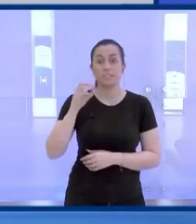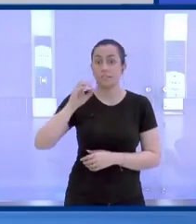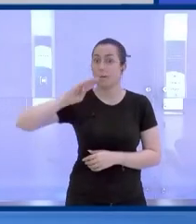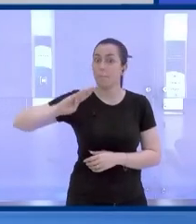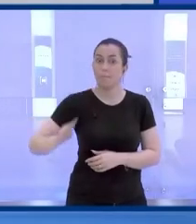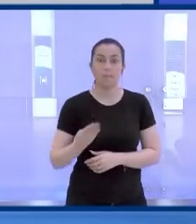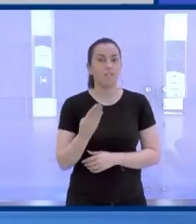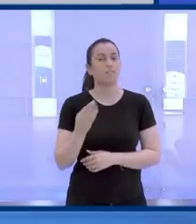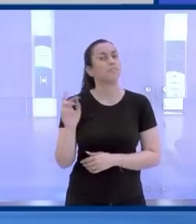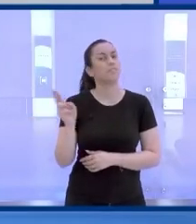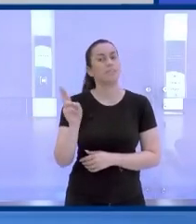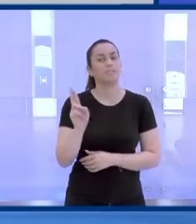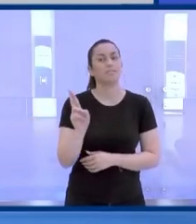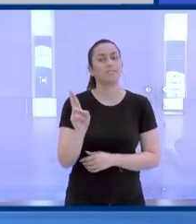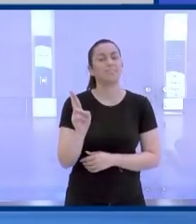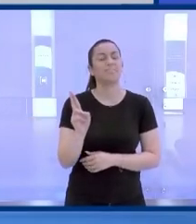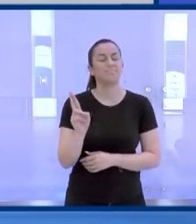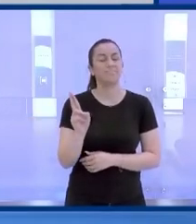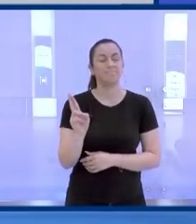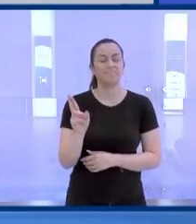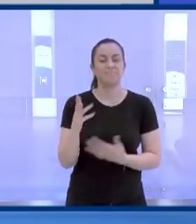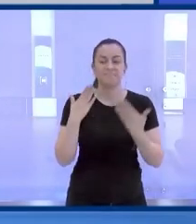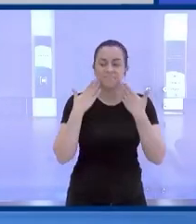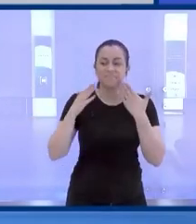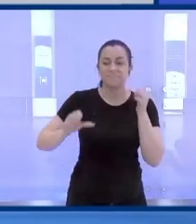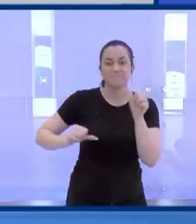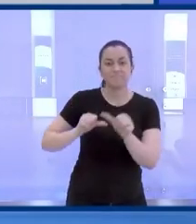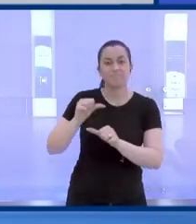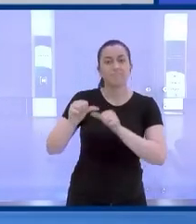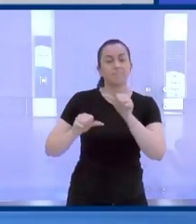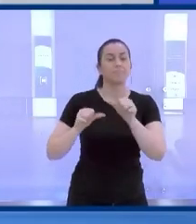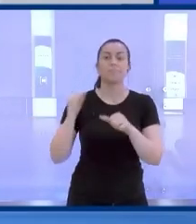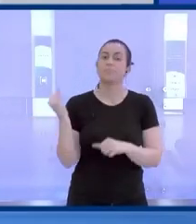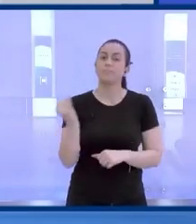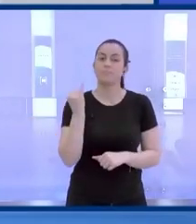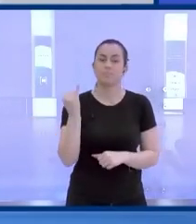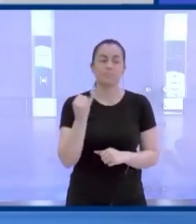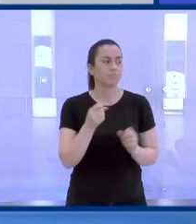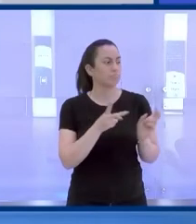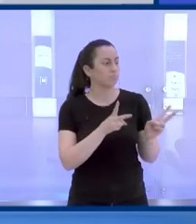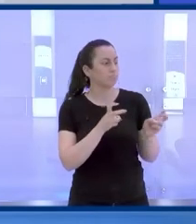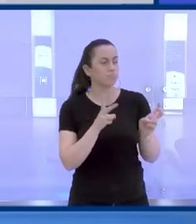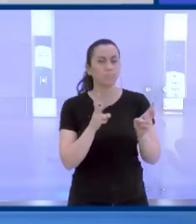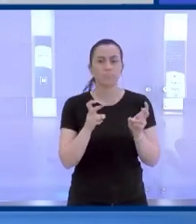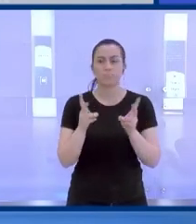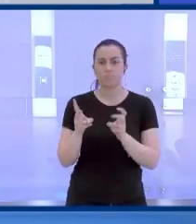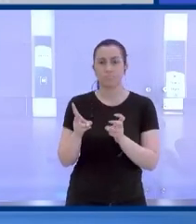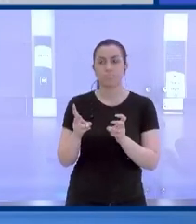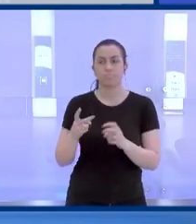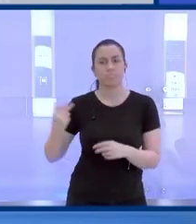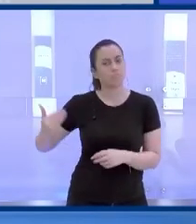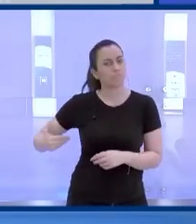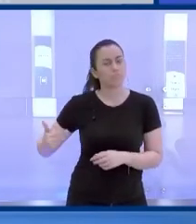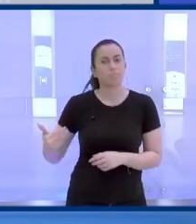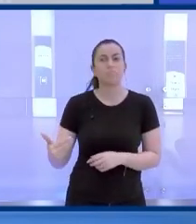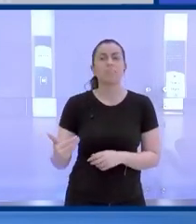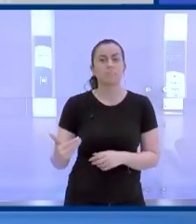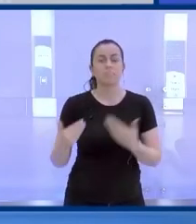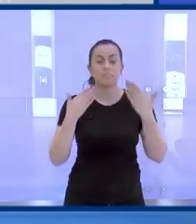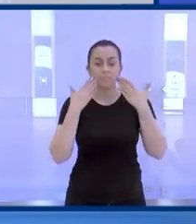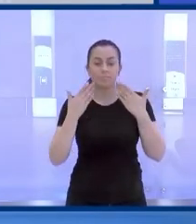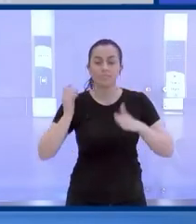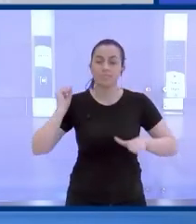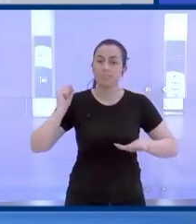essa transformação, é importante nós termos a perspectiva, quando a gente olha especificamente para o leilão de